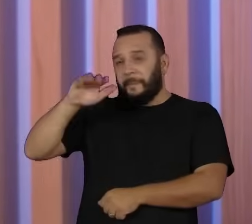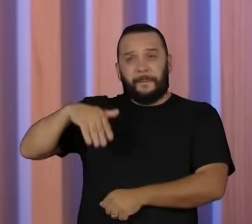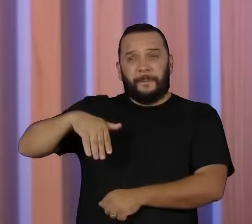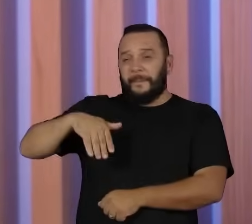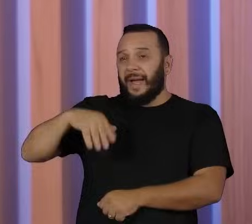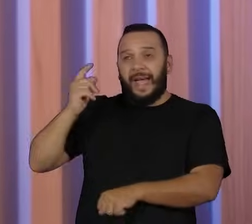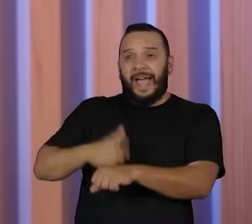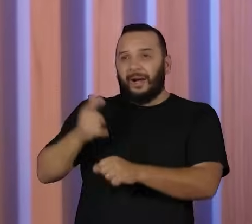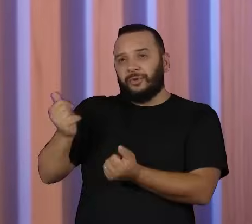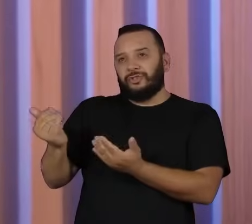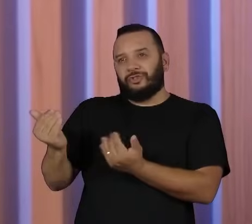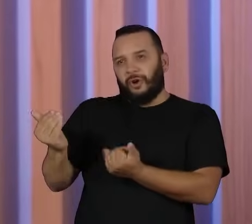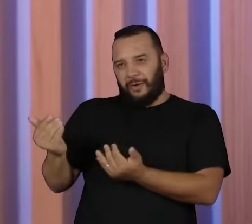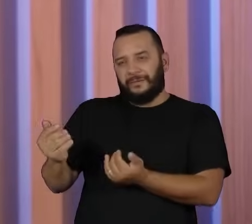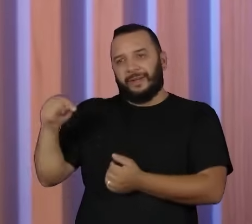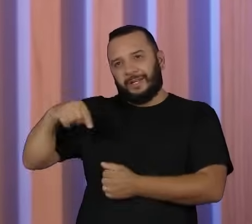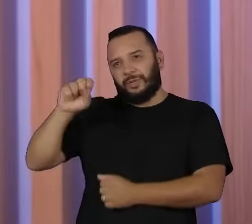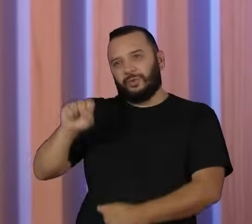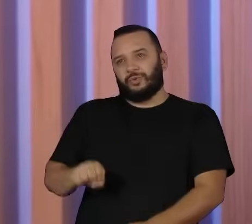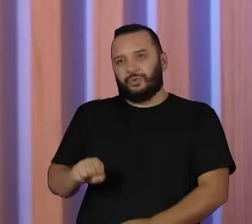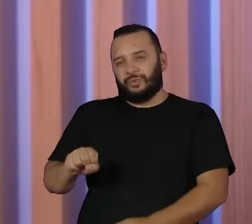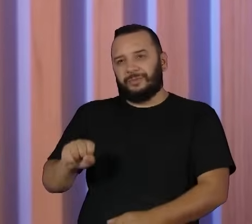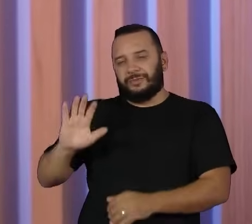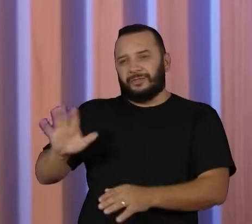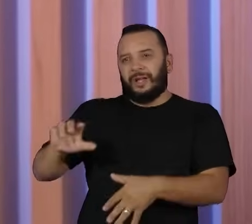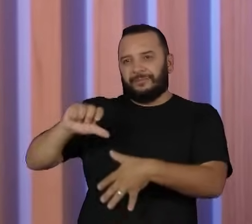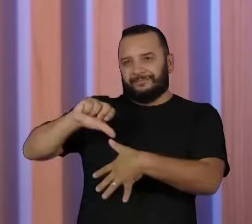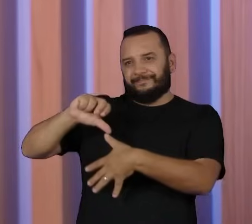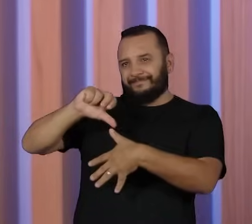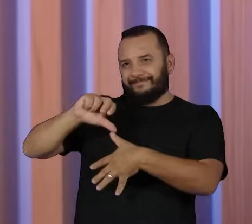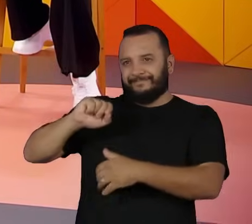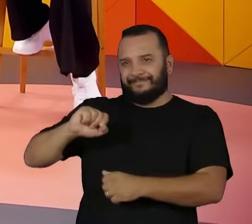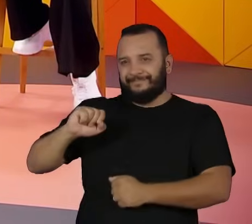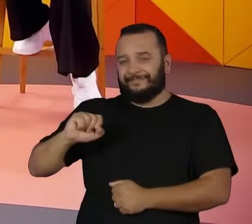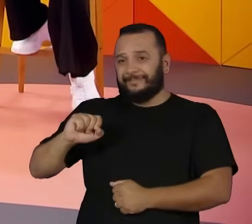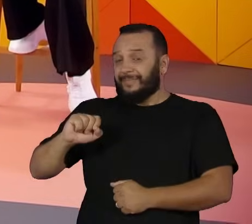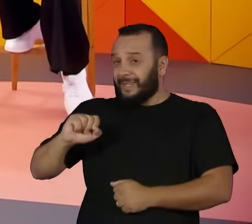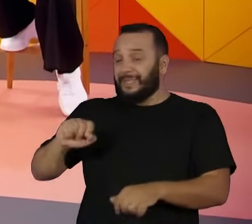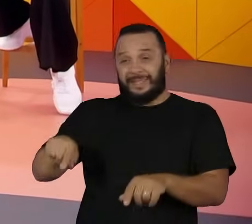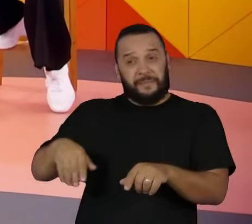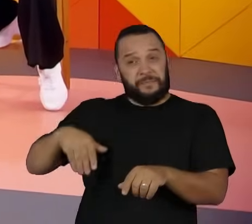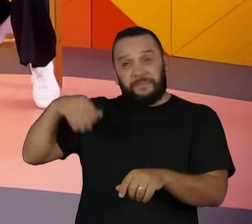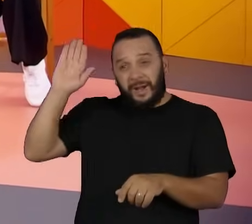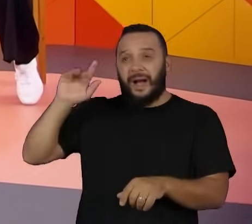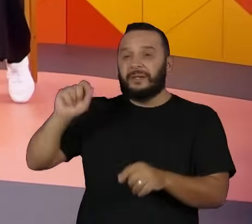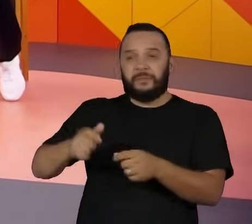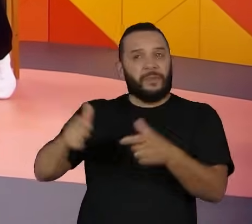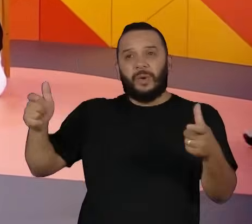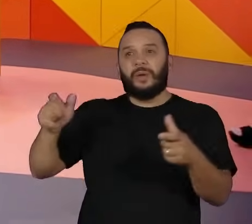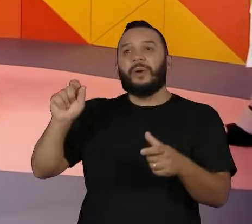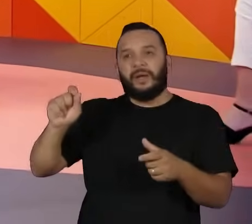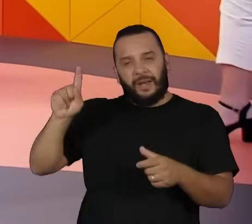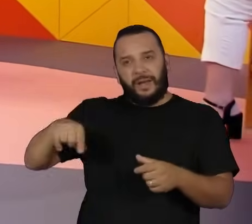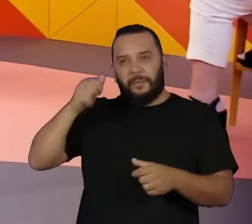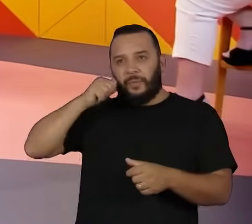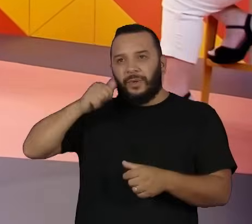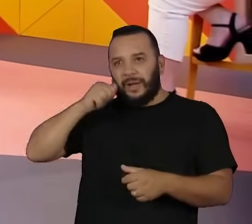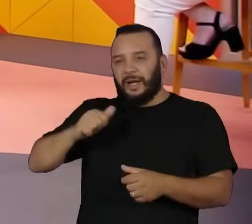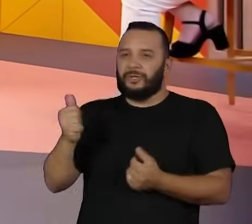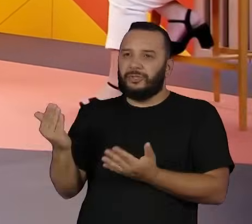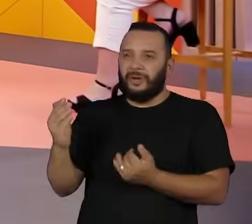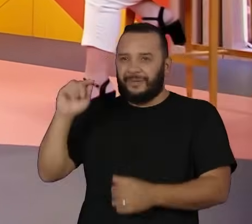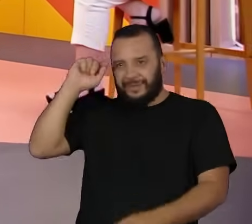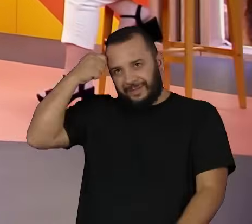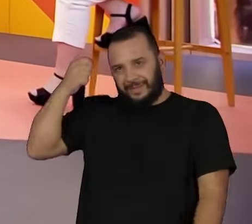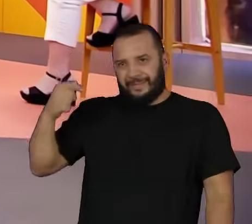se a gente fosse falar de um retrato de Brasil, o grupo mais representativo é de mulheres negras, de jovens mulheres negras. Então essas jovens mulheres negras